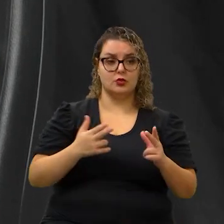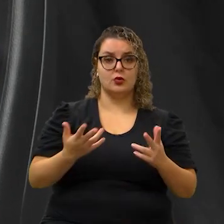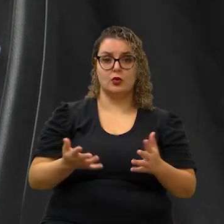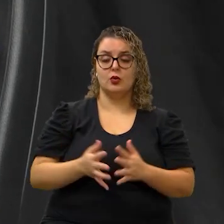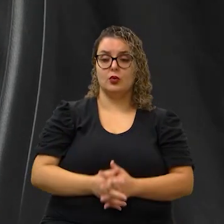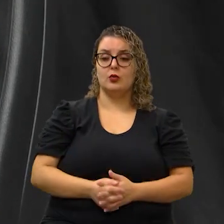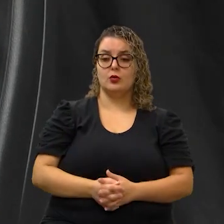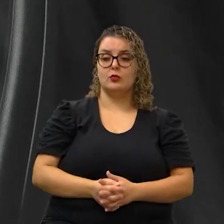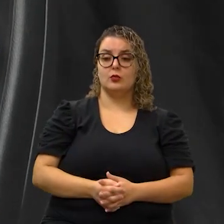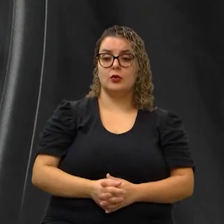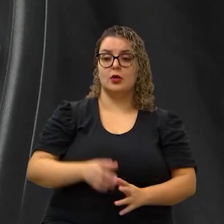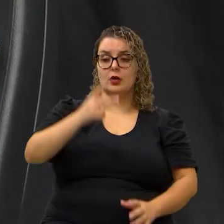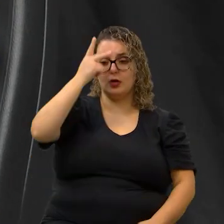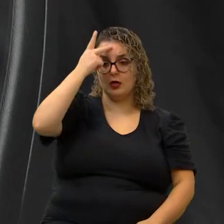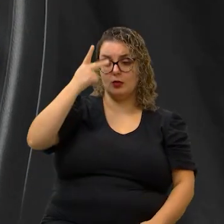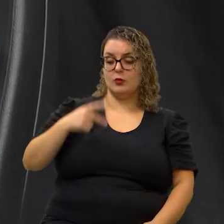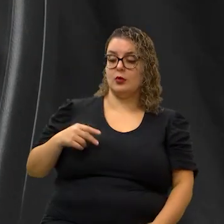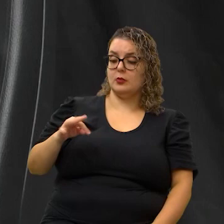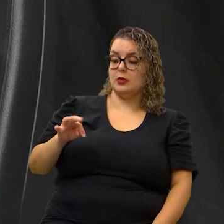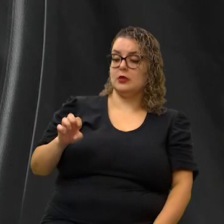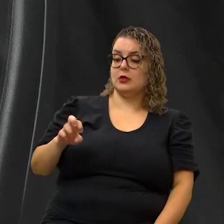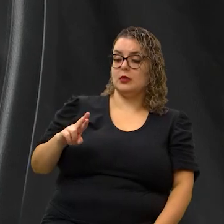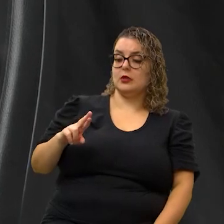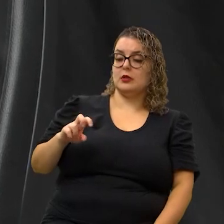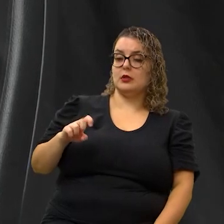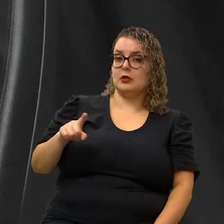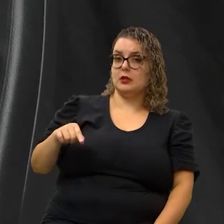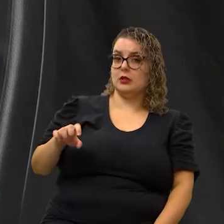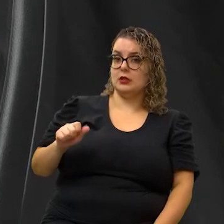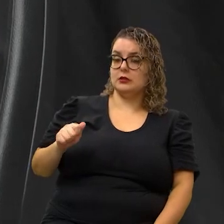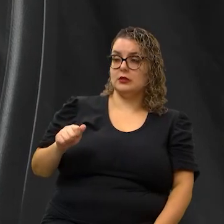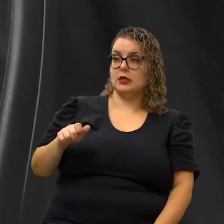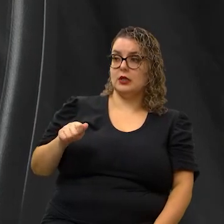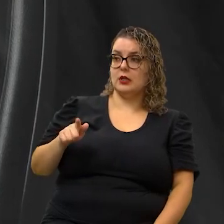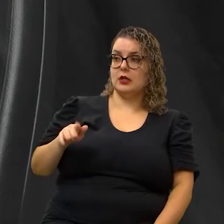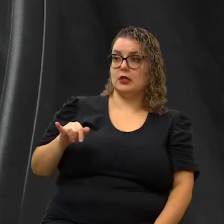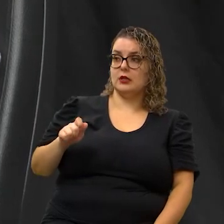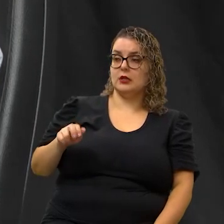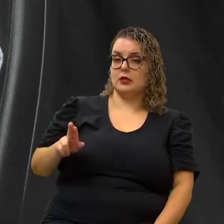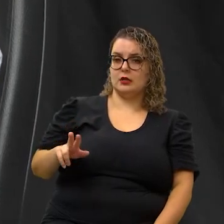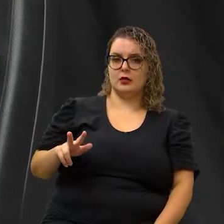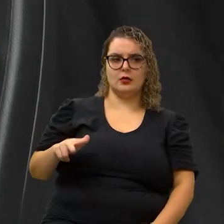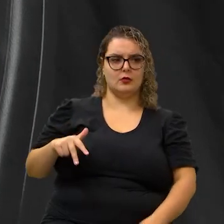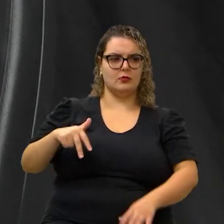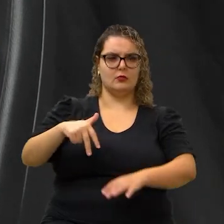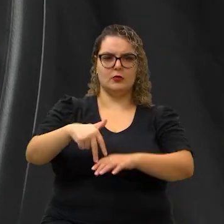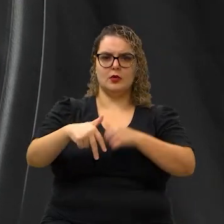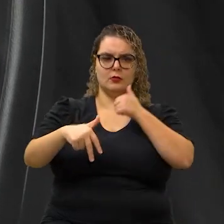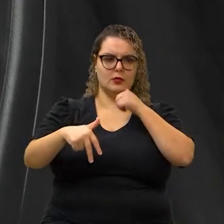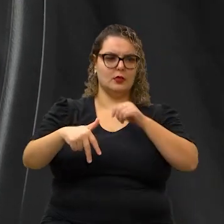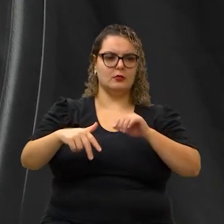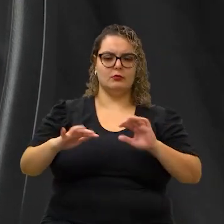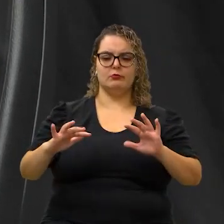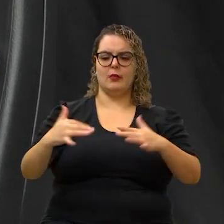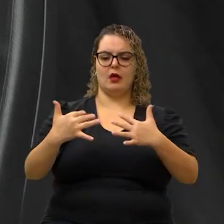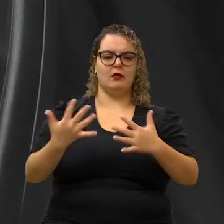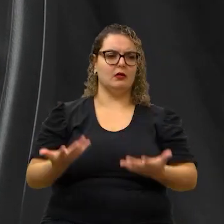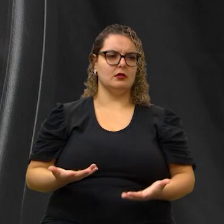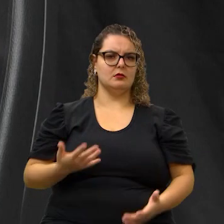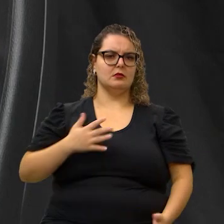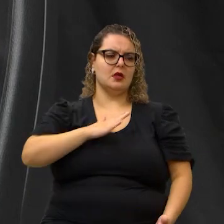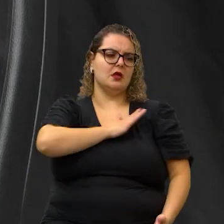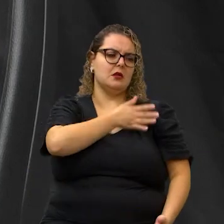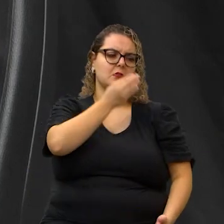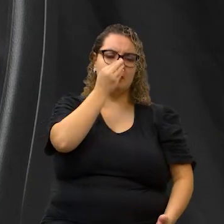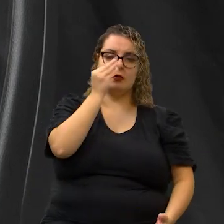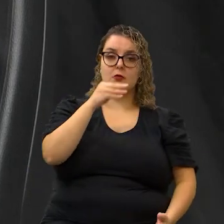cidade, né? A mesma coisa a própria Teresa Aguiar, que também é uma mulher que enfrentou muitos preconceitos,